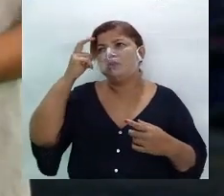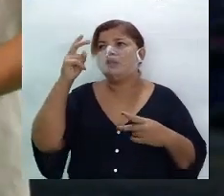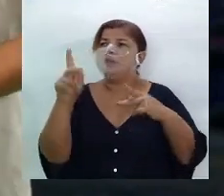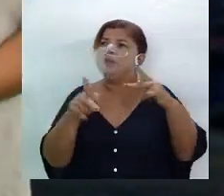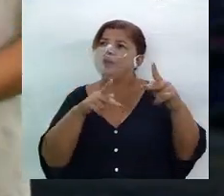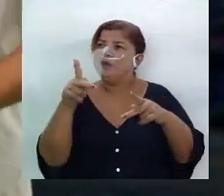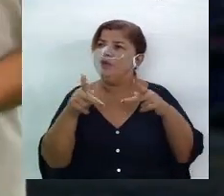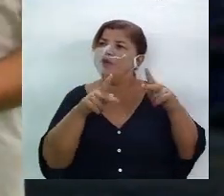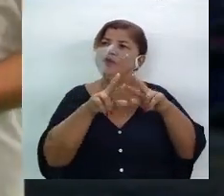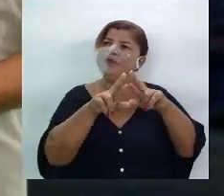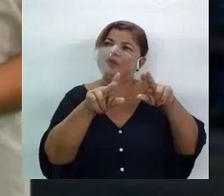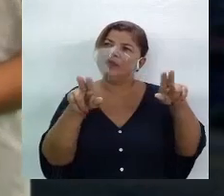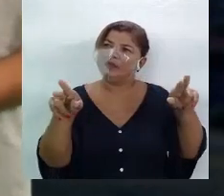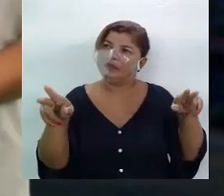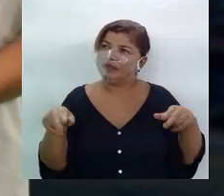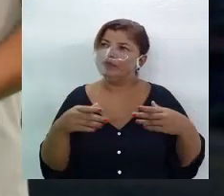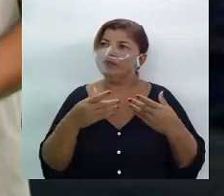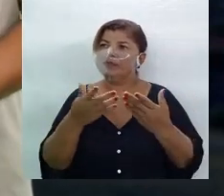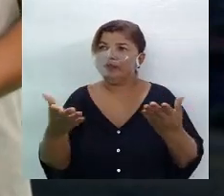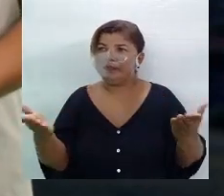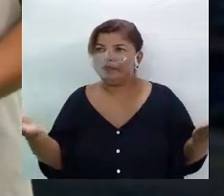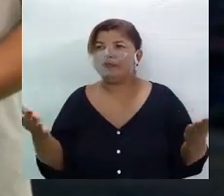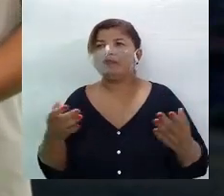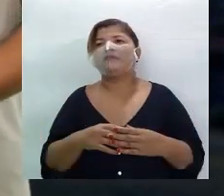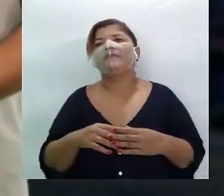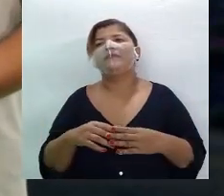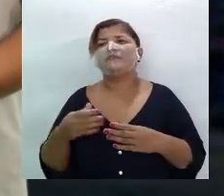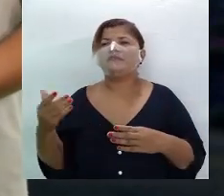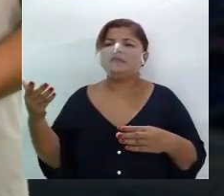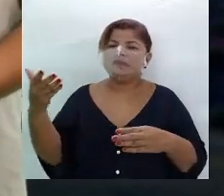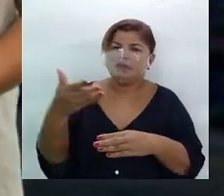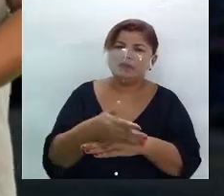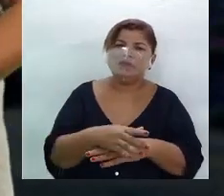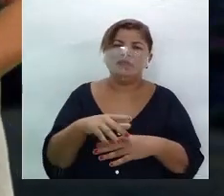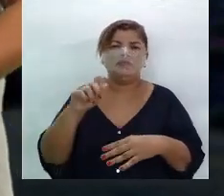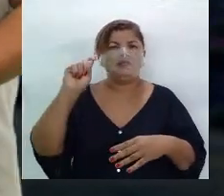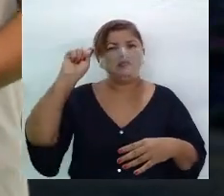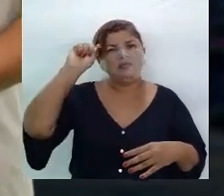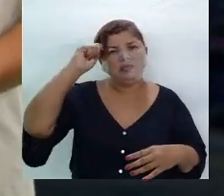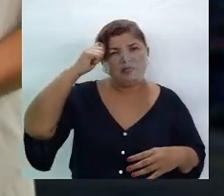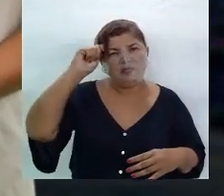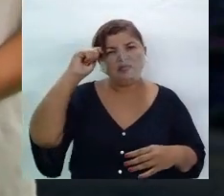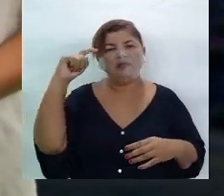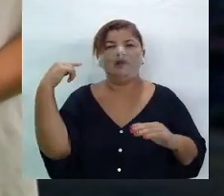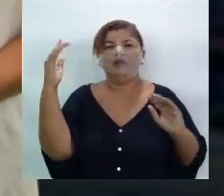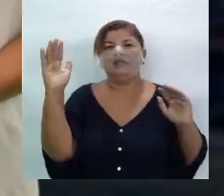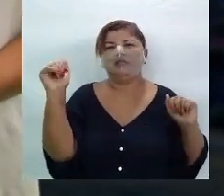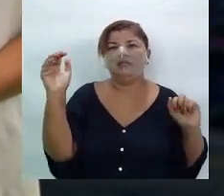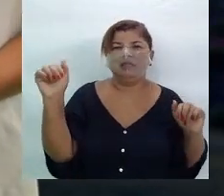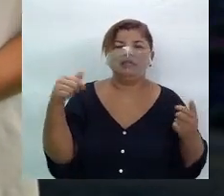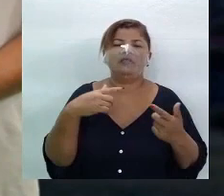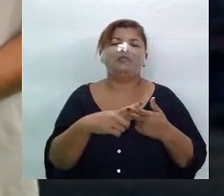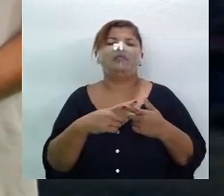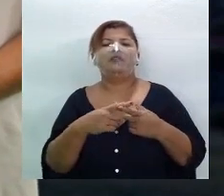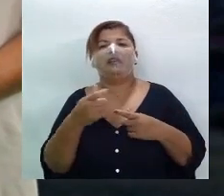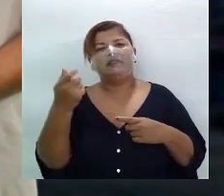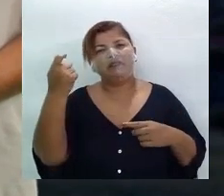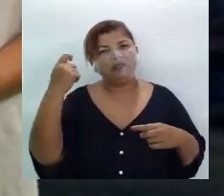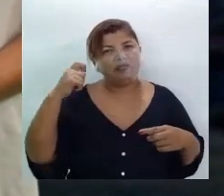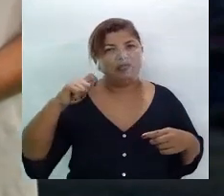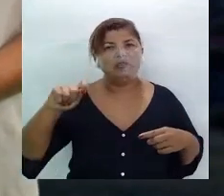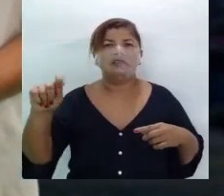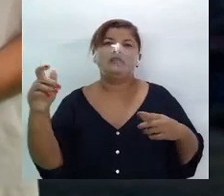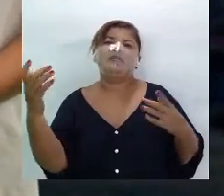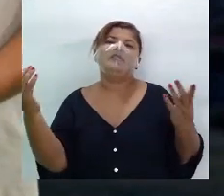aqui estiveram. Não é isso, professor Diógenes? Isso, holandeses, negros, africanos, E por assim